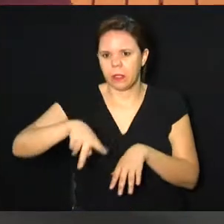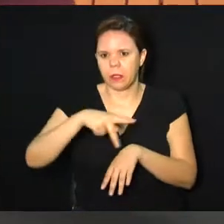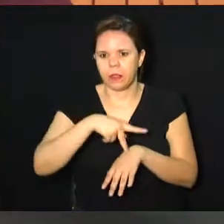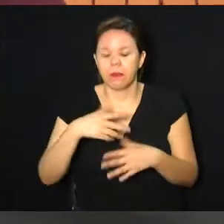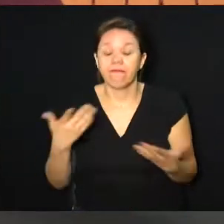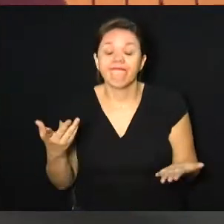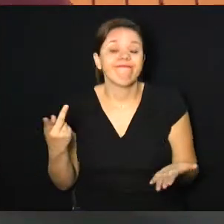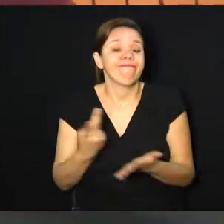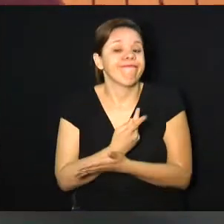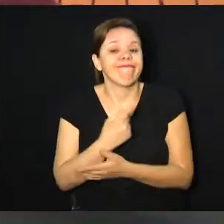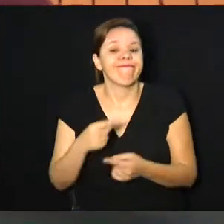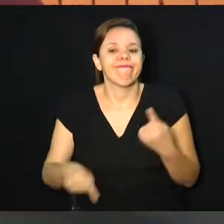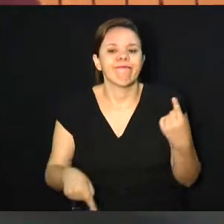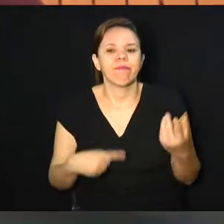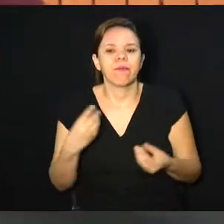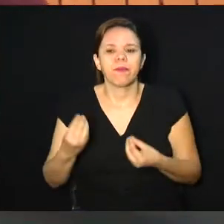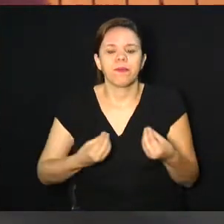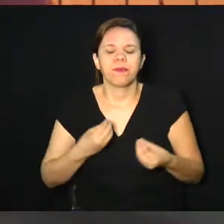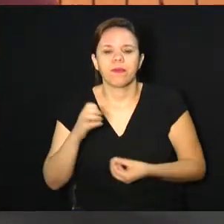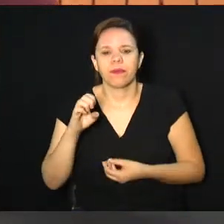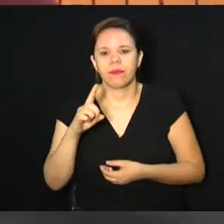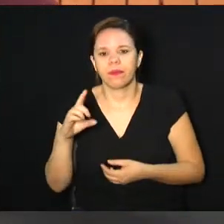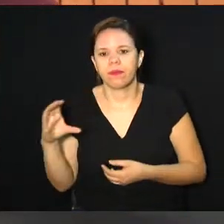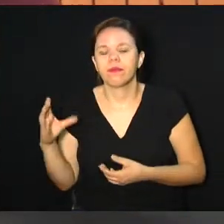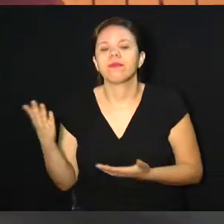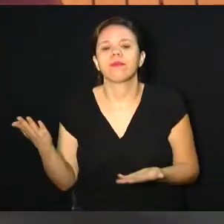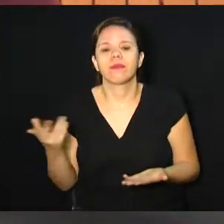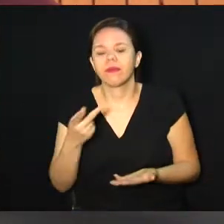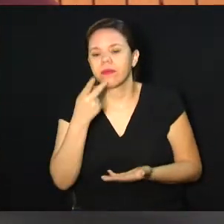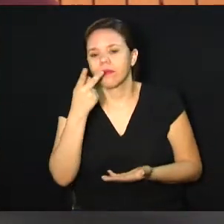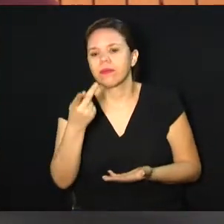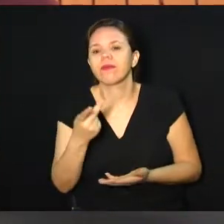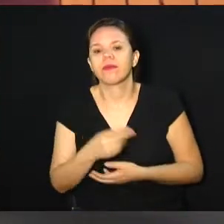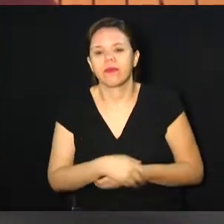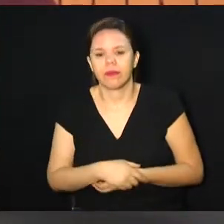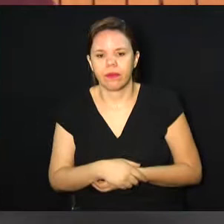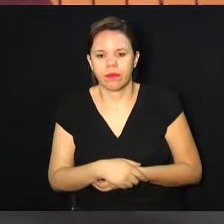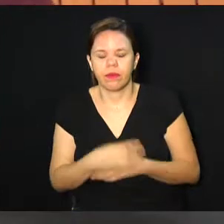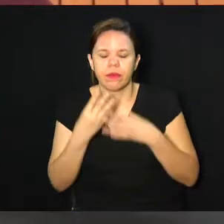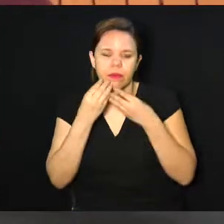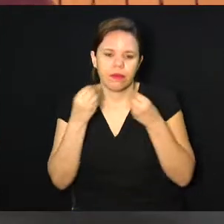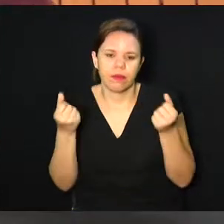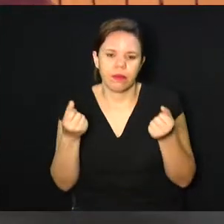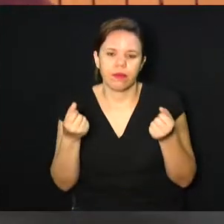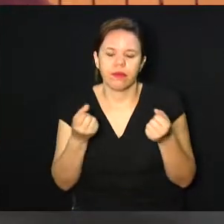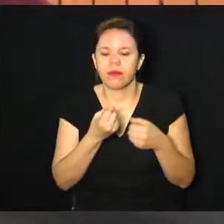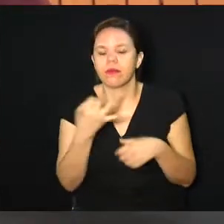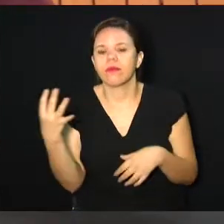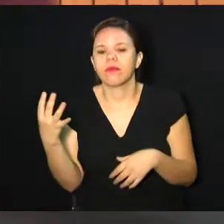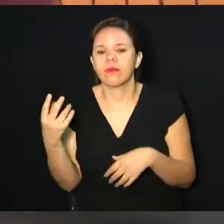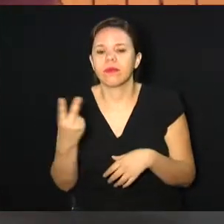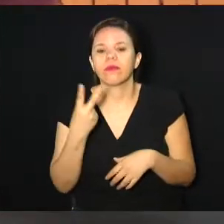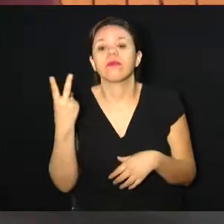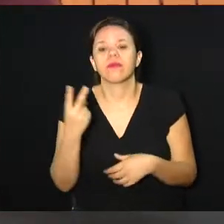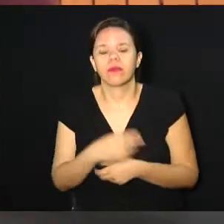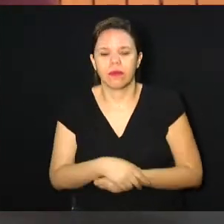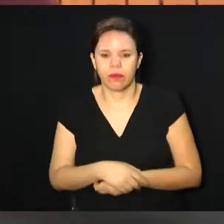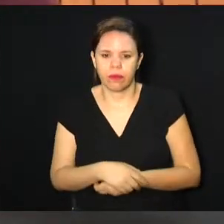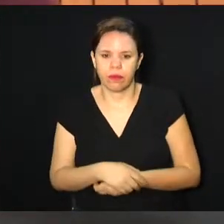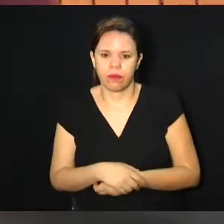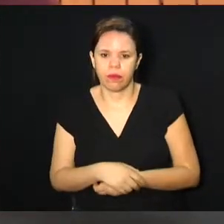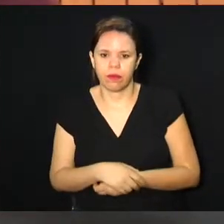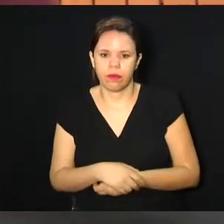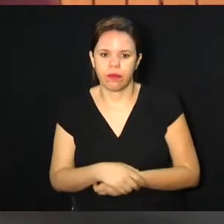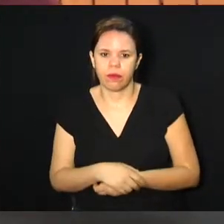está errada aí, né? Como é que a INDEC diz que a qualidade é proporcional ao preço,